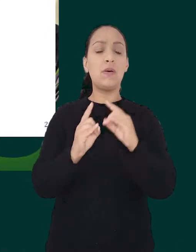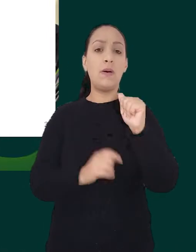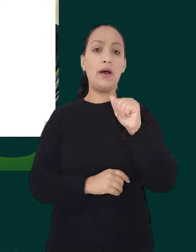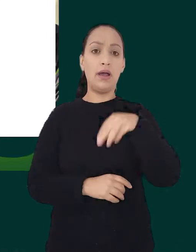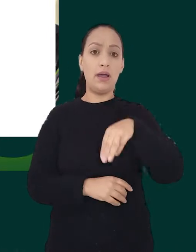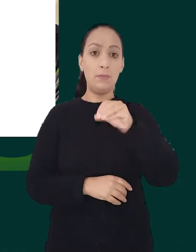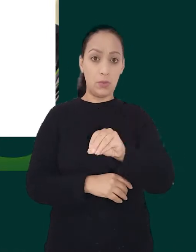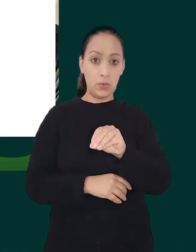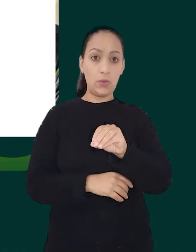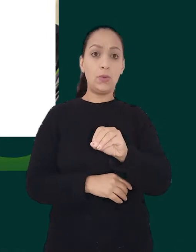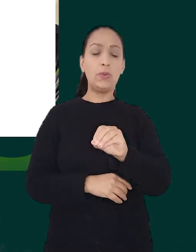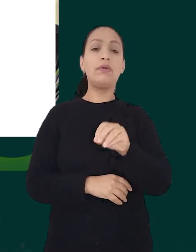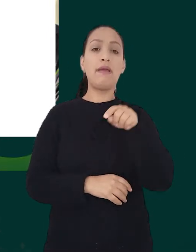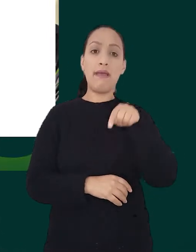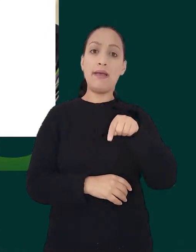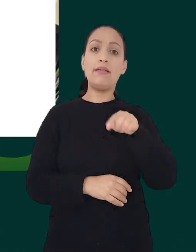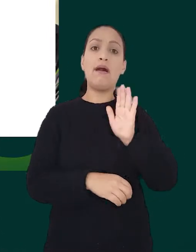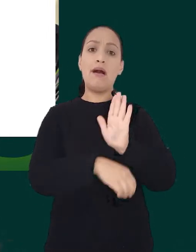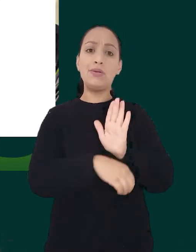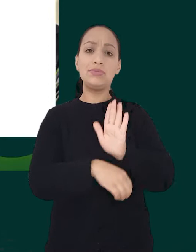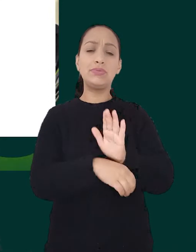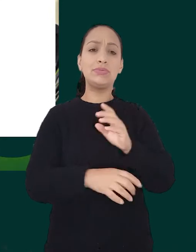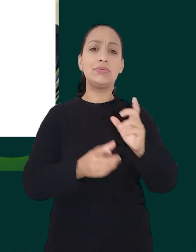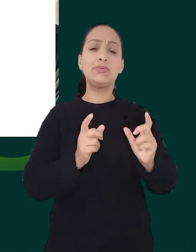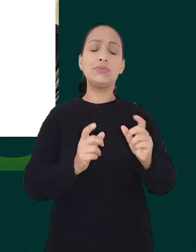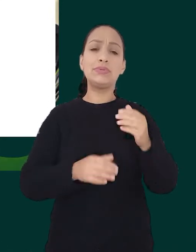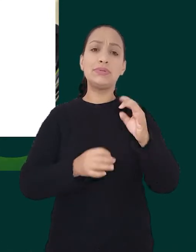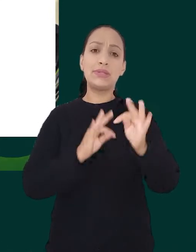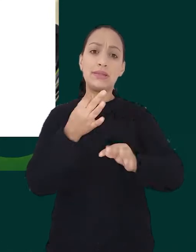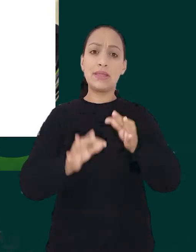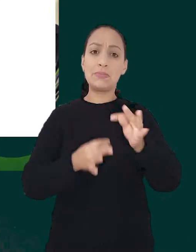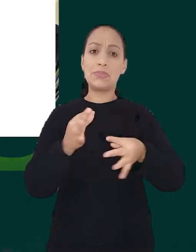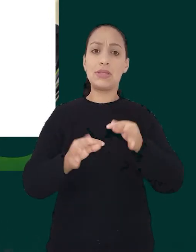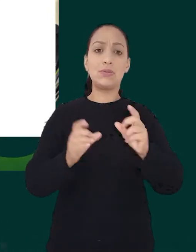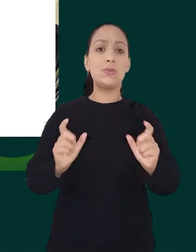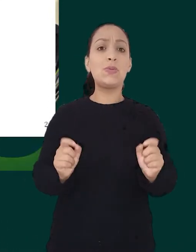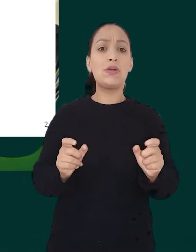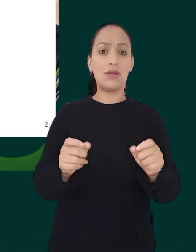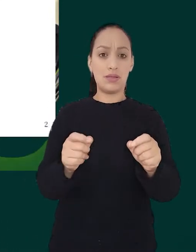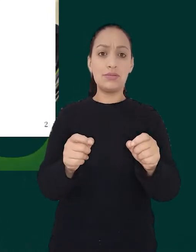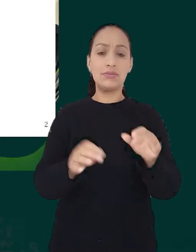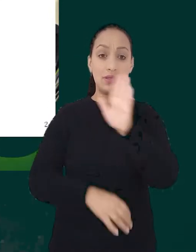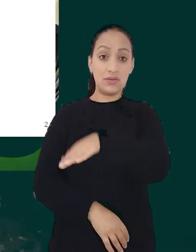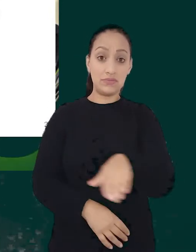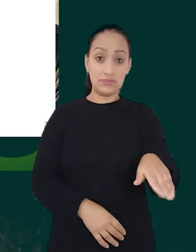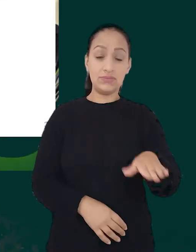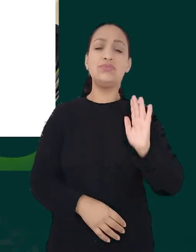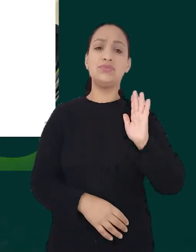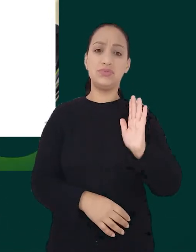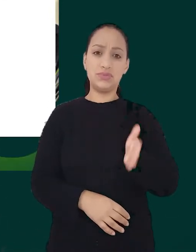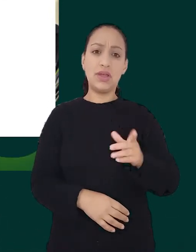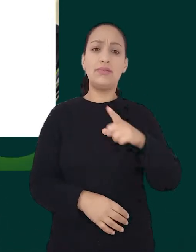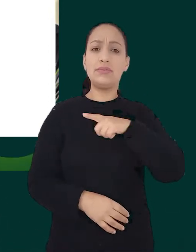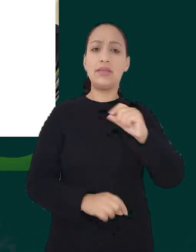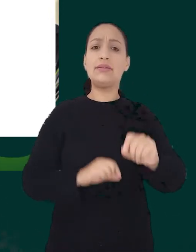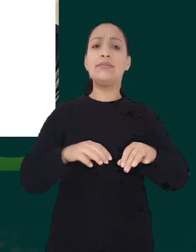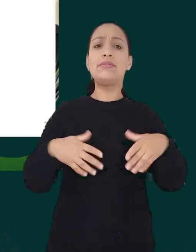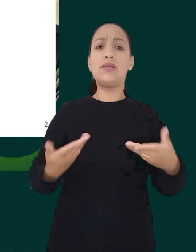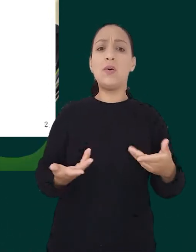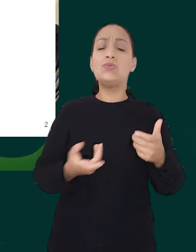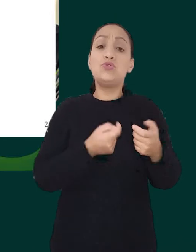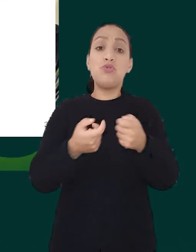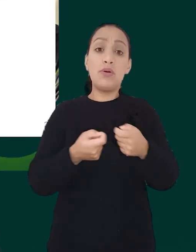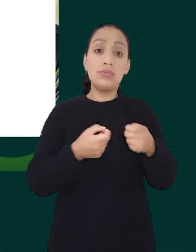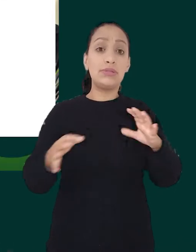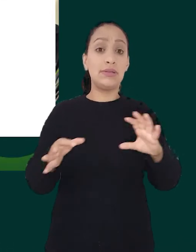que auxilia no tratamento de câncer infantil. Então, a gente já tem uma passagem com jogos que são ligados à